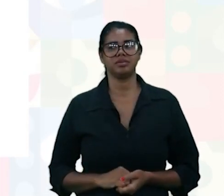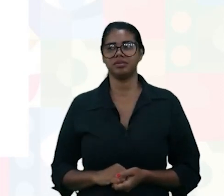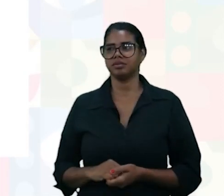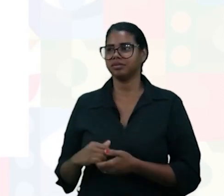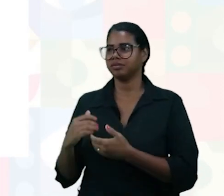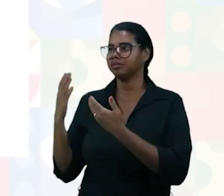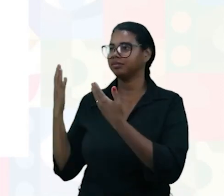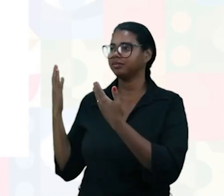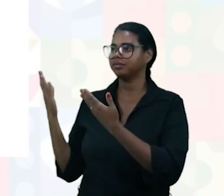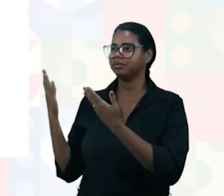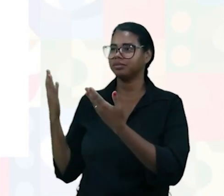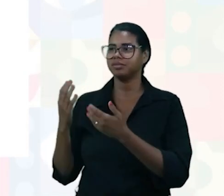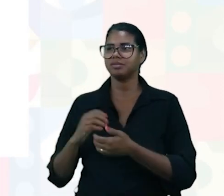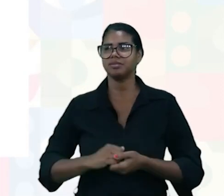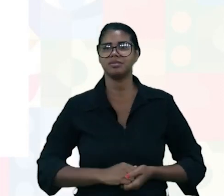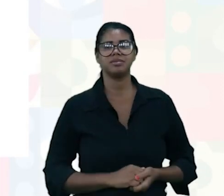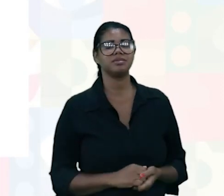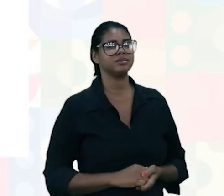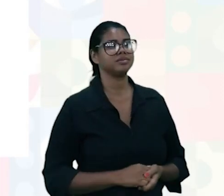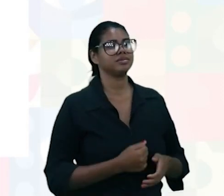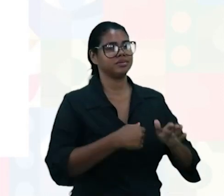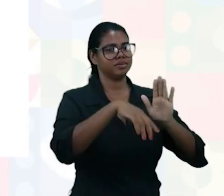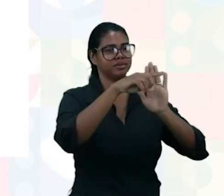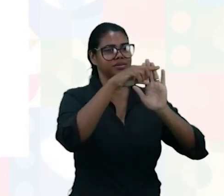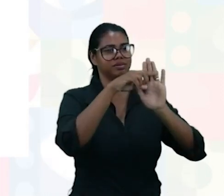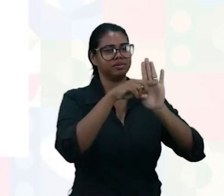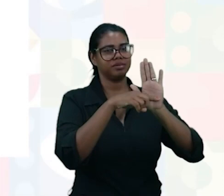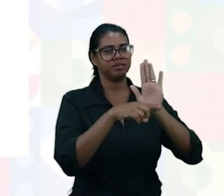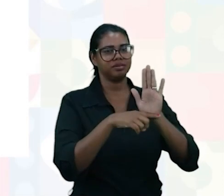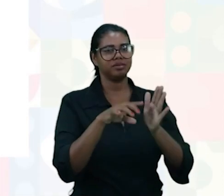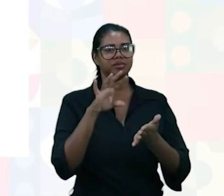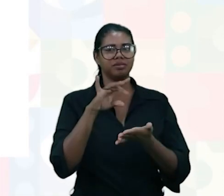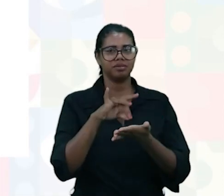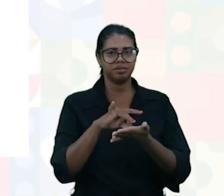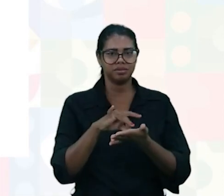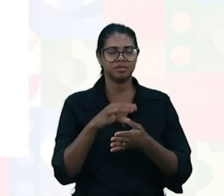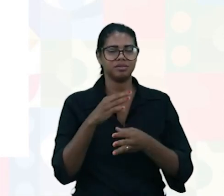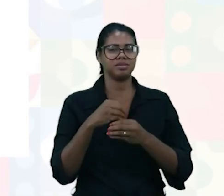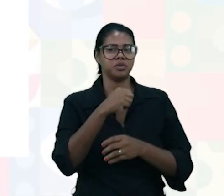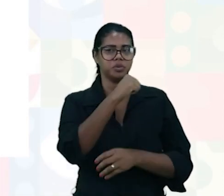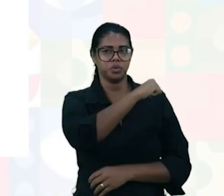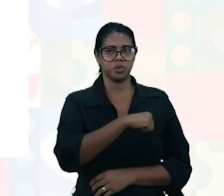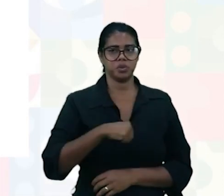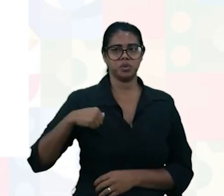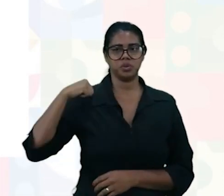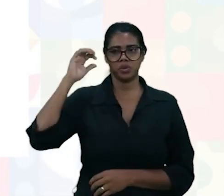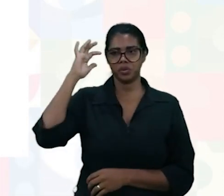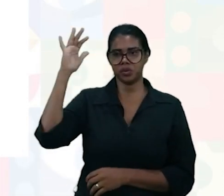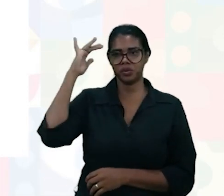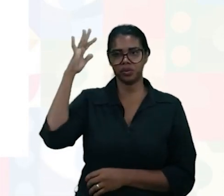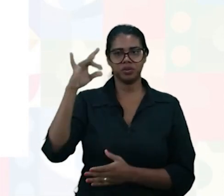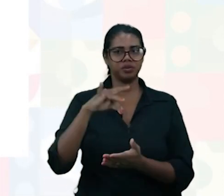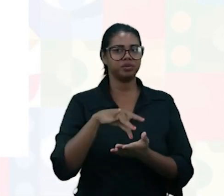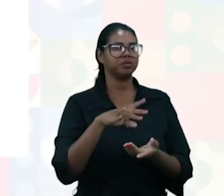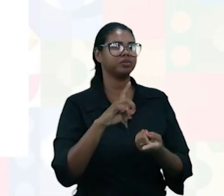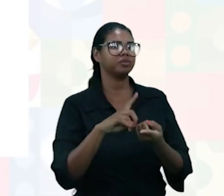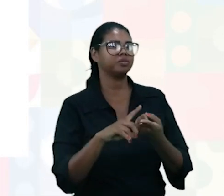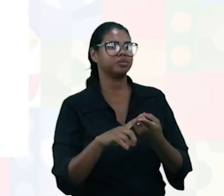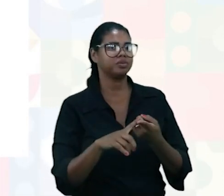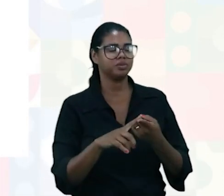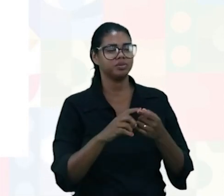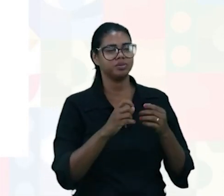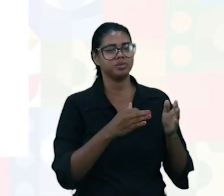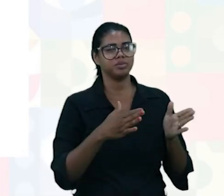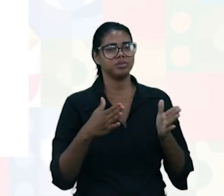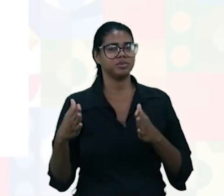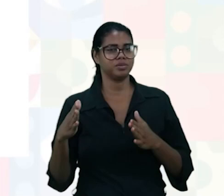aparecer para você as categorias, né, criadas aí pelo Aristóteles. Então, a gente tem substância e a partir dela